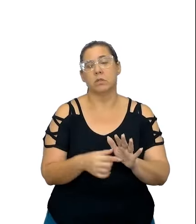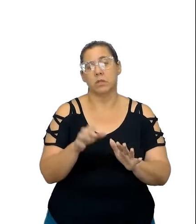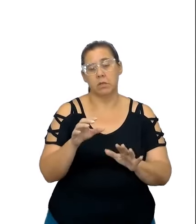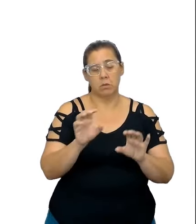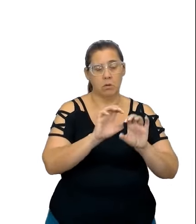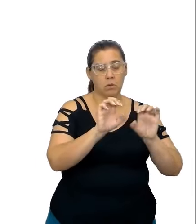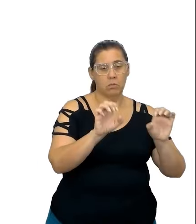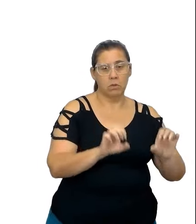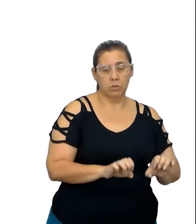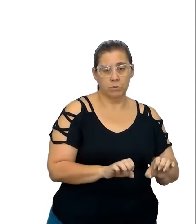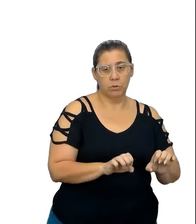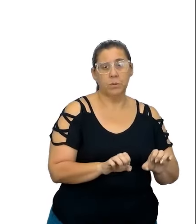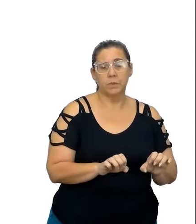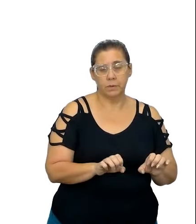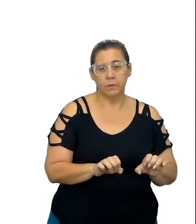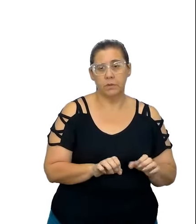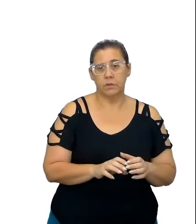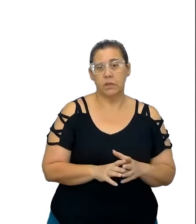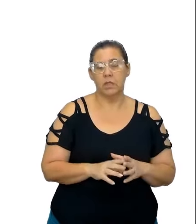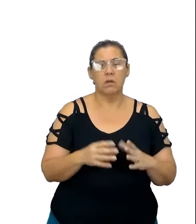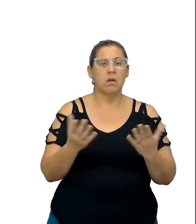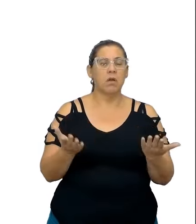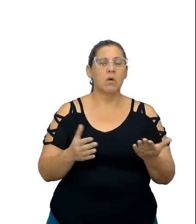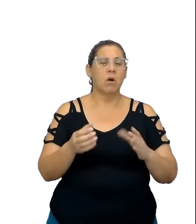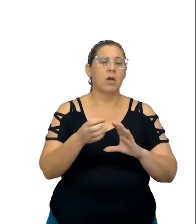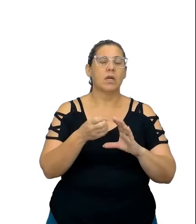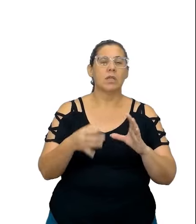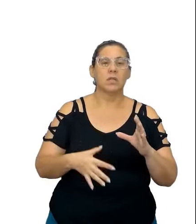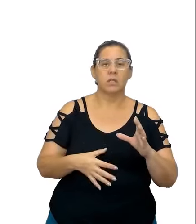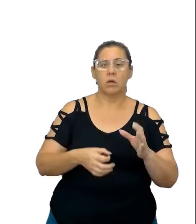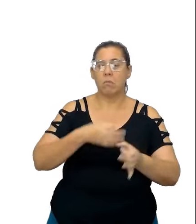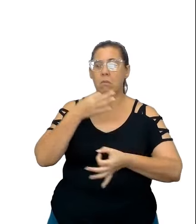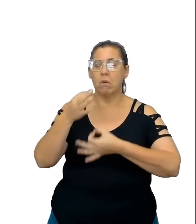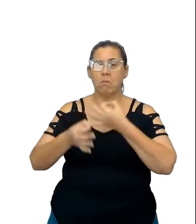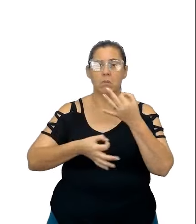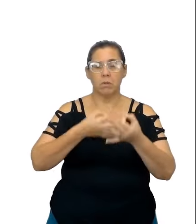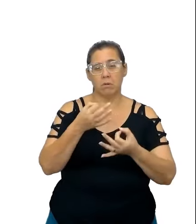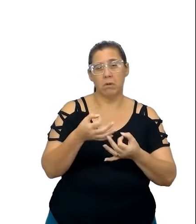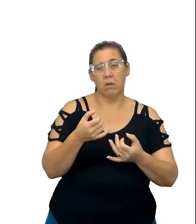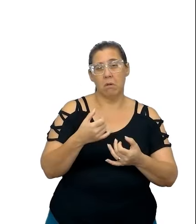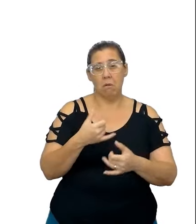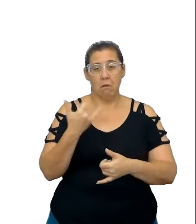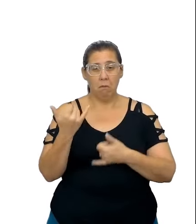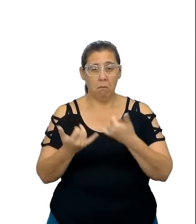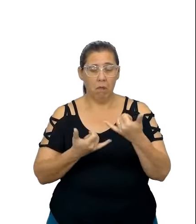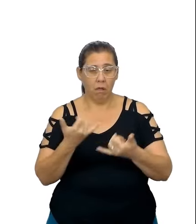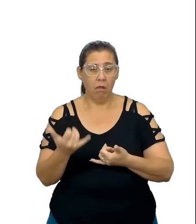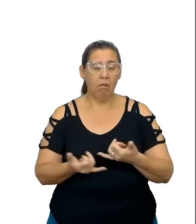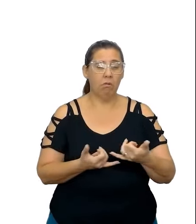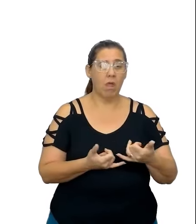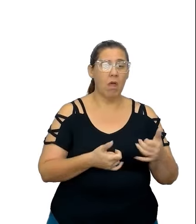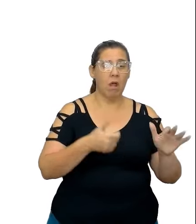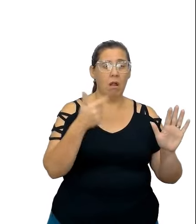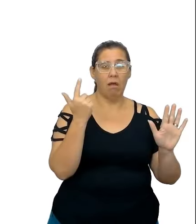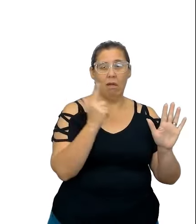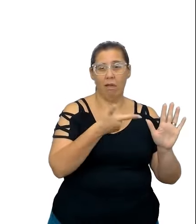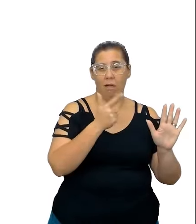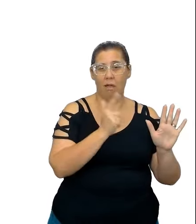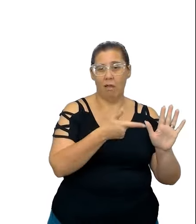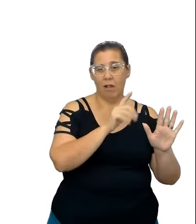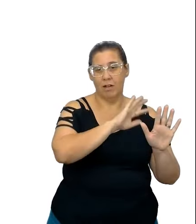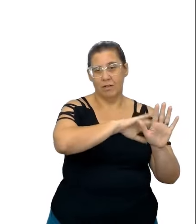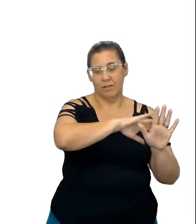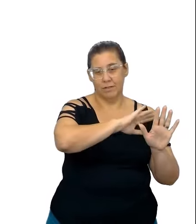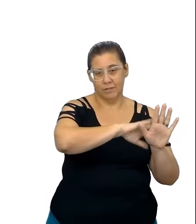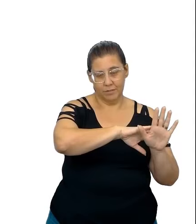estrutura, uma regularidade, e caracteriza-se por críticas por meio de humor e da ironia. Então seria um